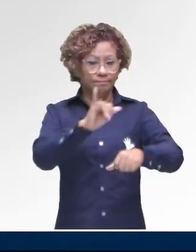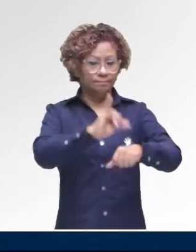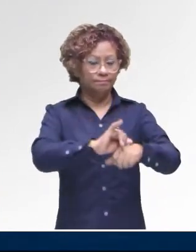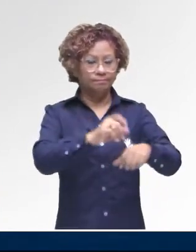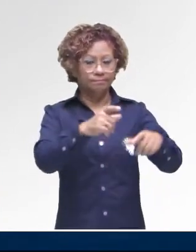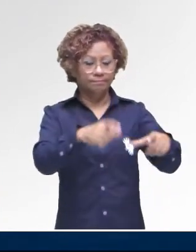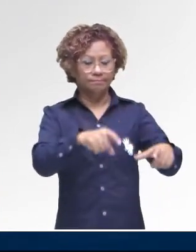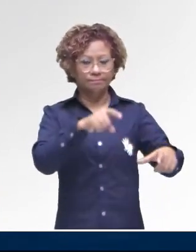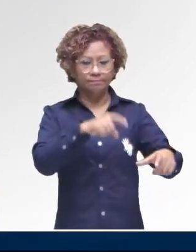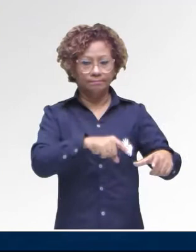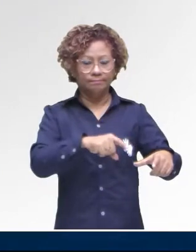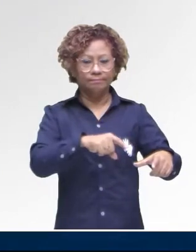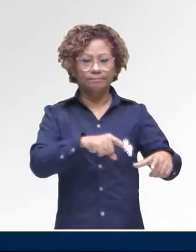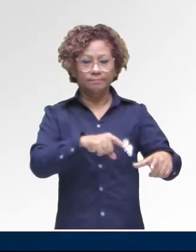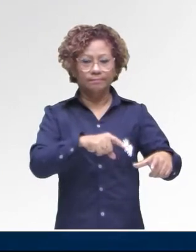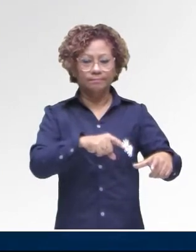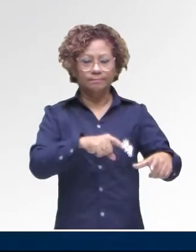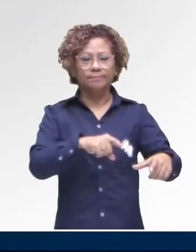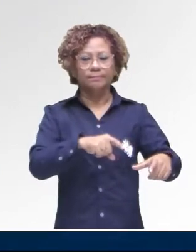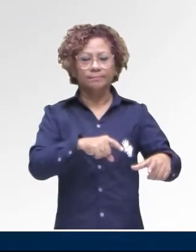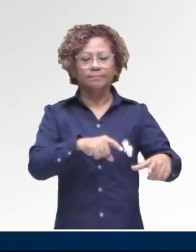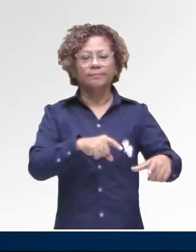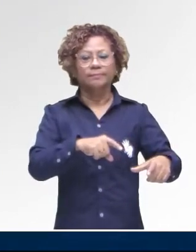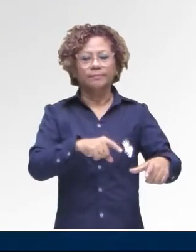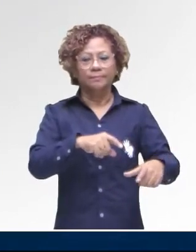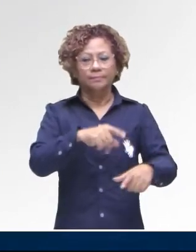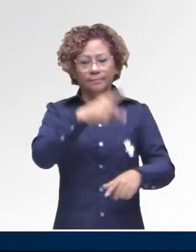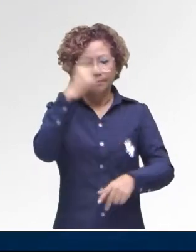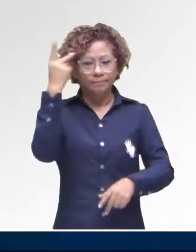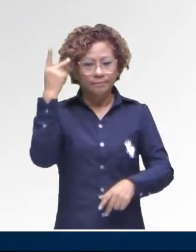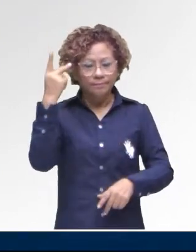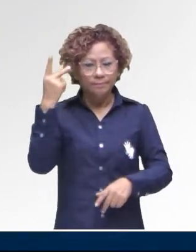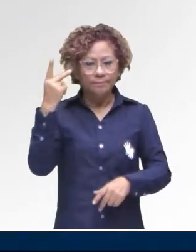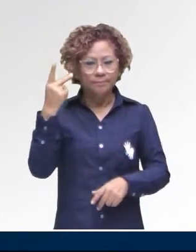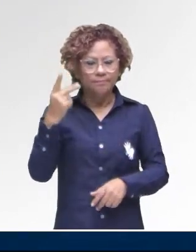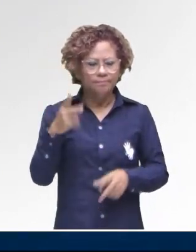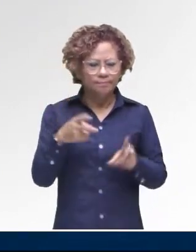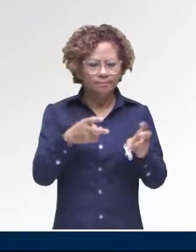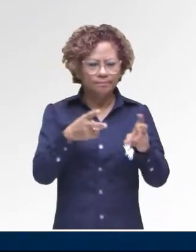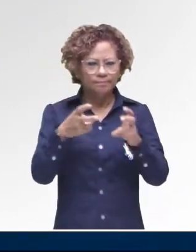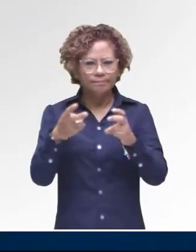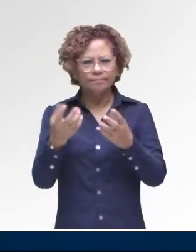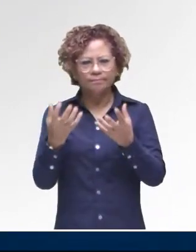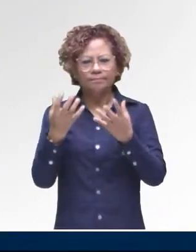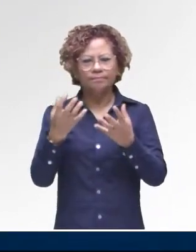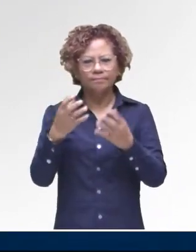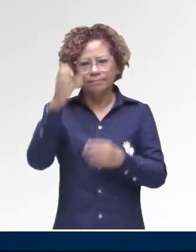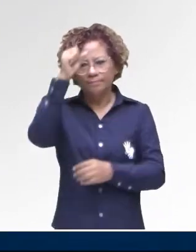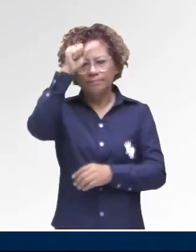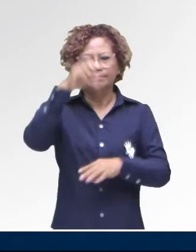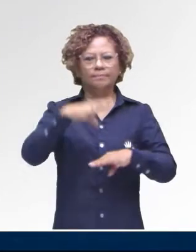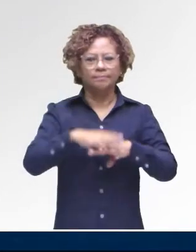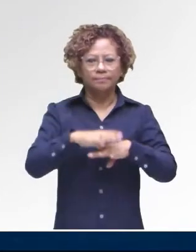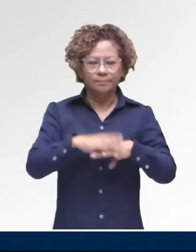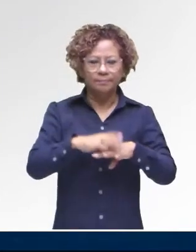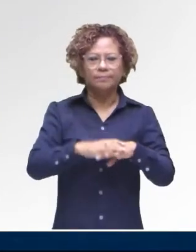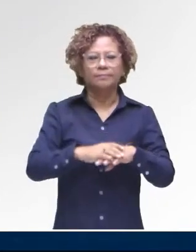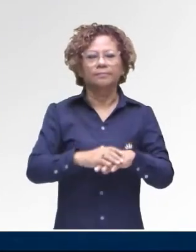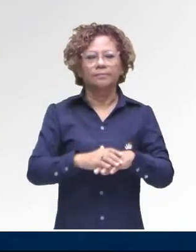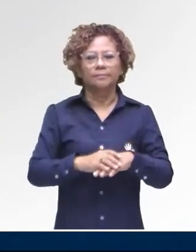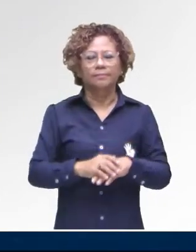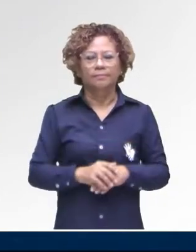saber da época. Muito antes dele, a geometria já era assunto no Egito. Era usada para